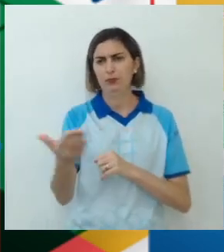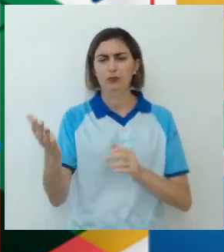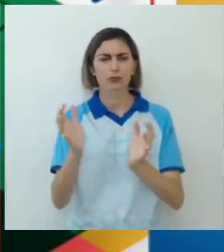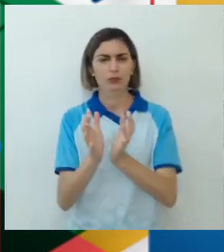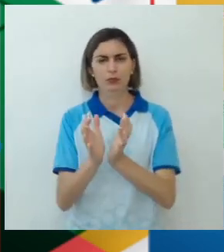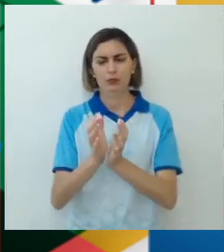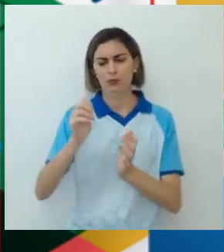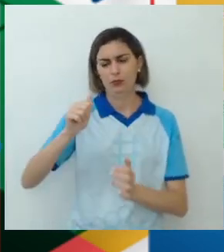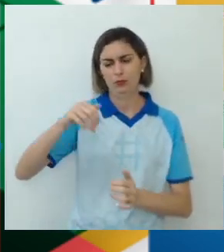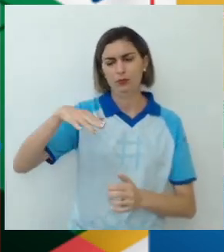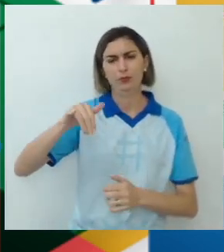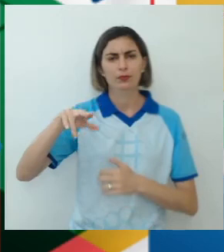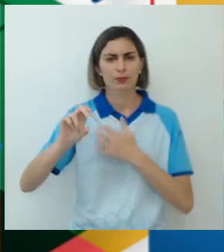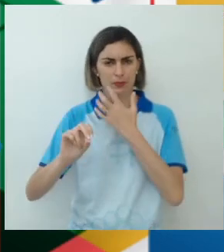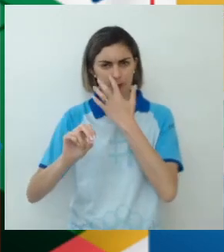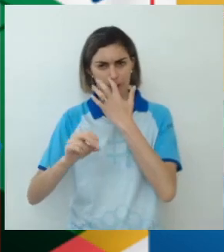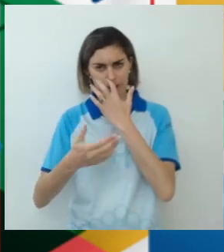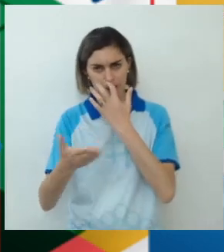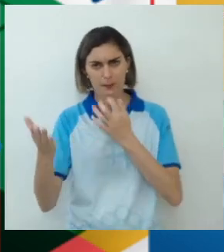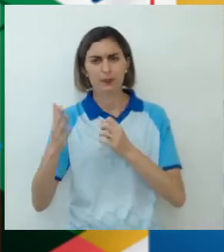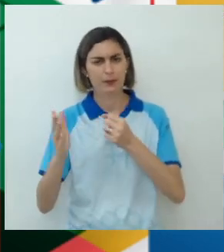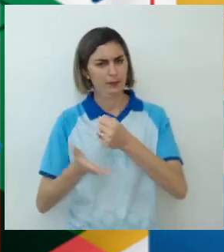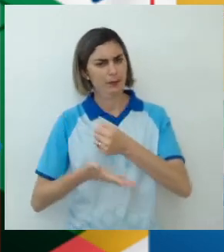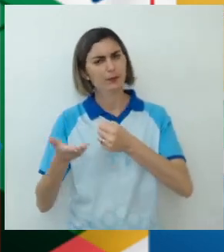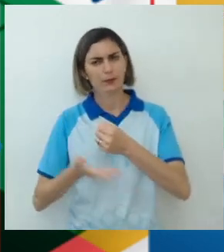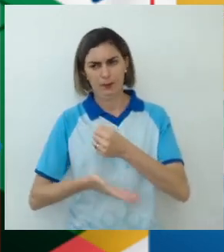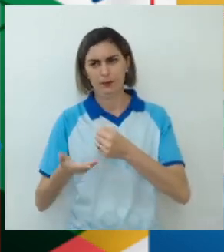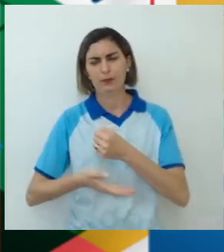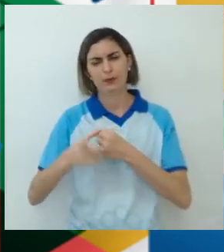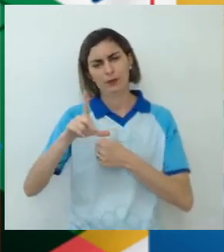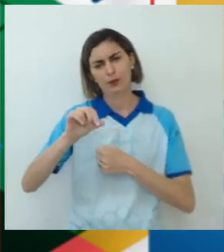grupo amino funciona como base de